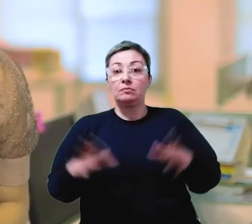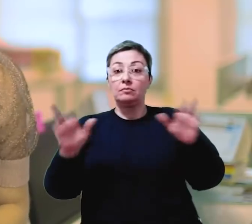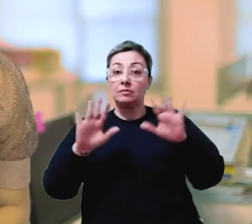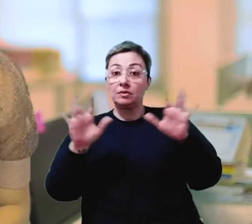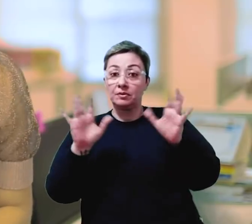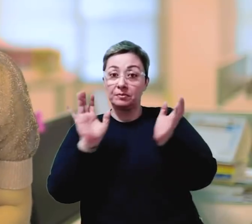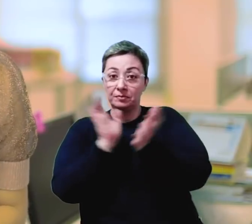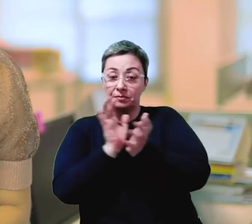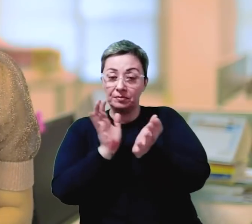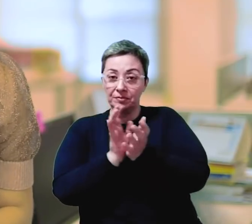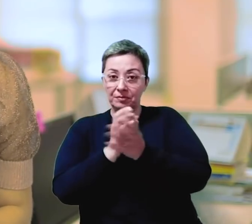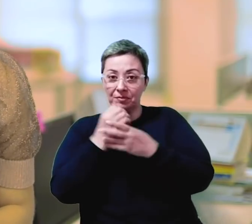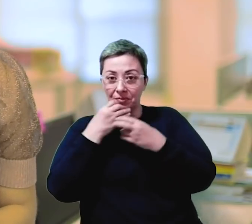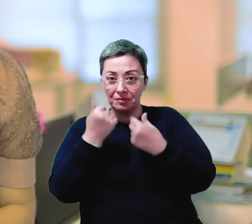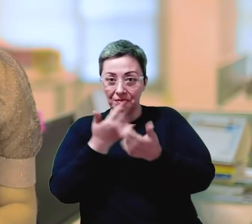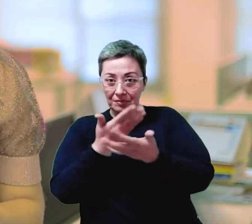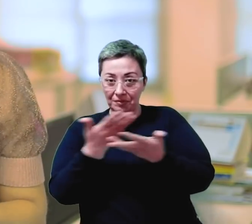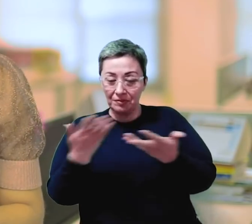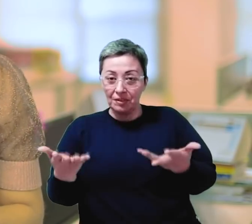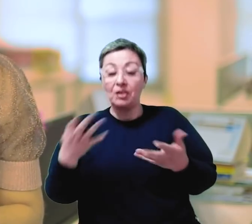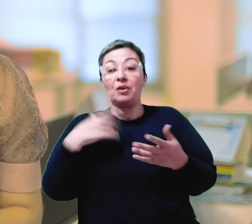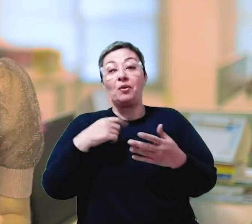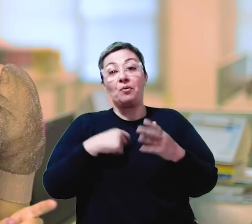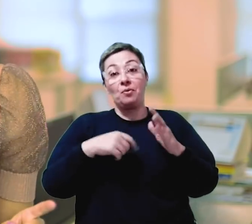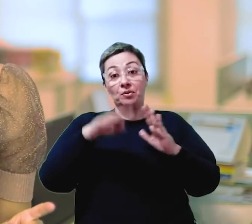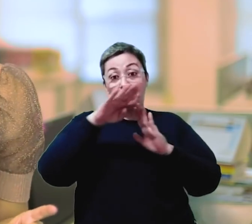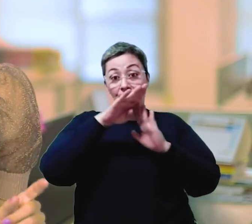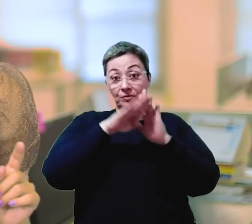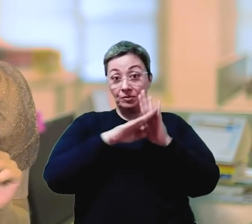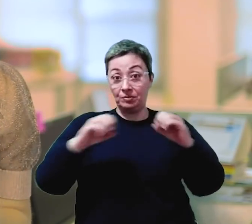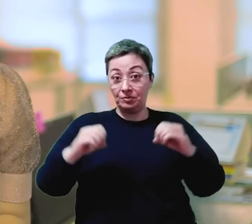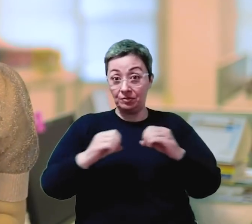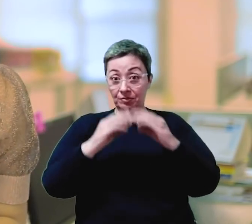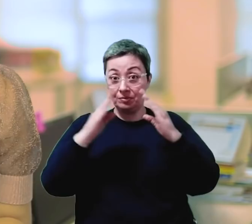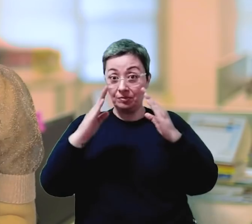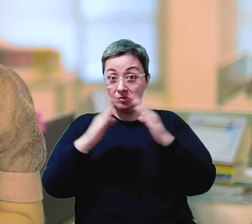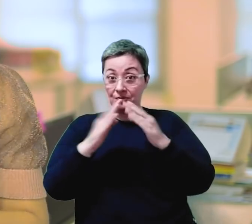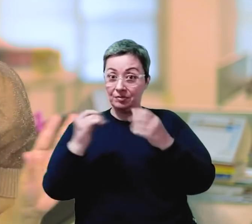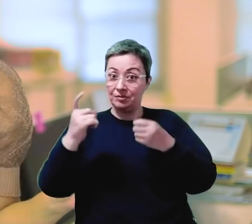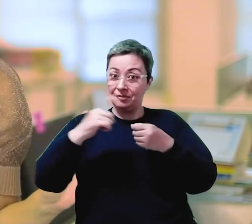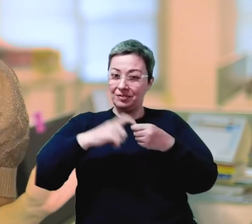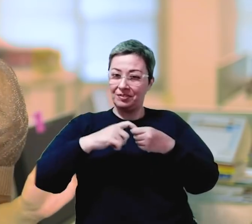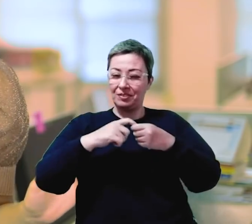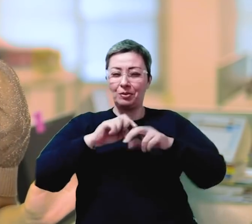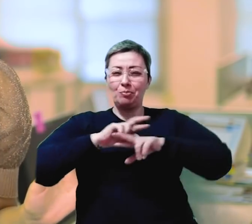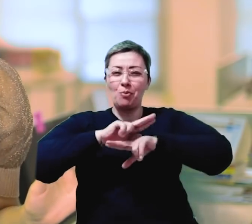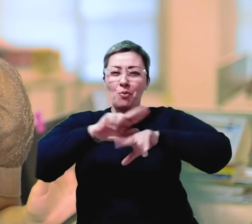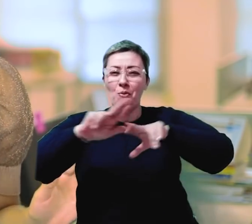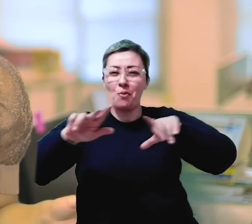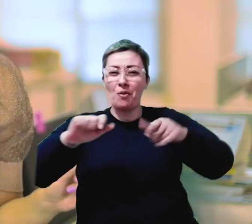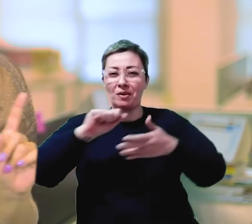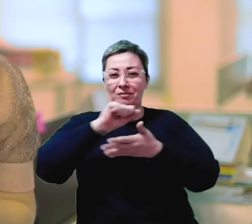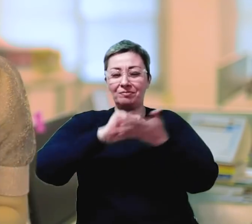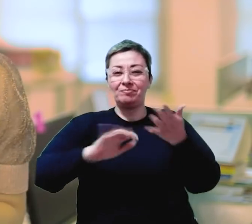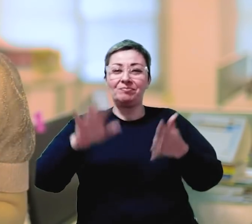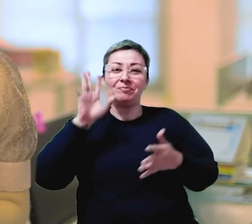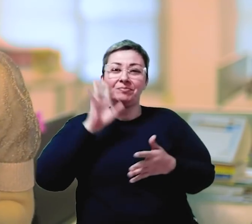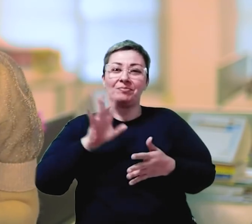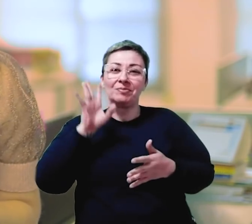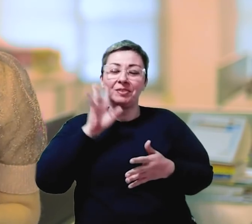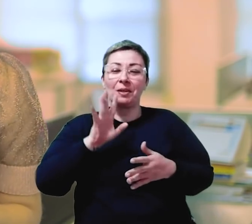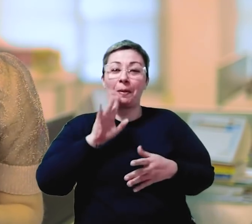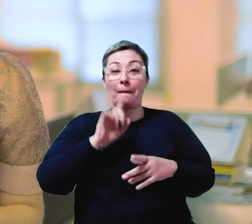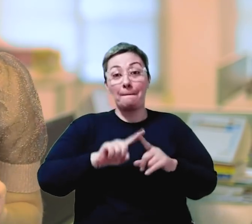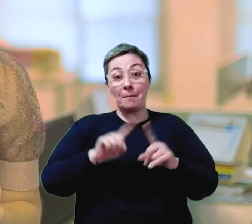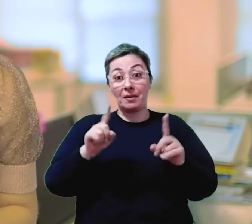Oi, turminha! Tudo bem com vocês? O programa Saberes em Casa está de volta, cheio de atividades legais. Mas antes de falar